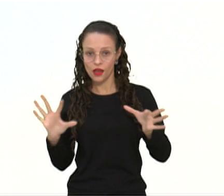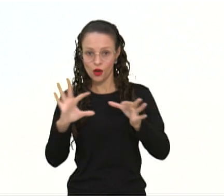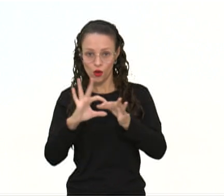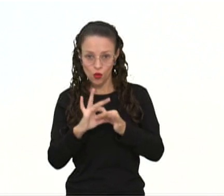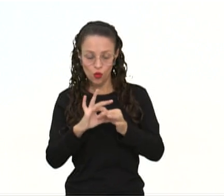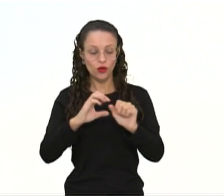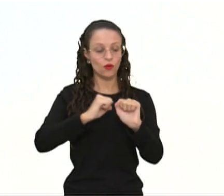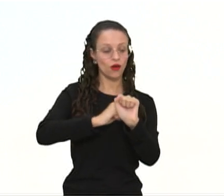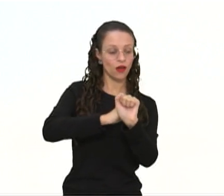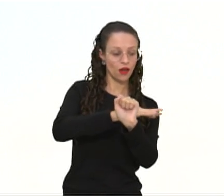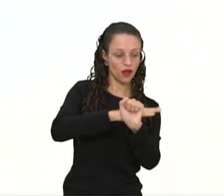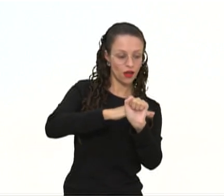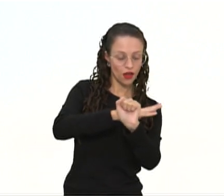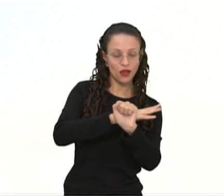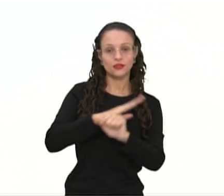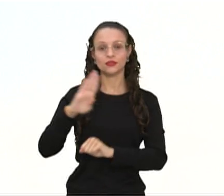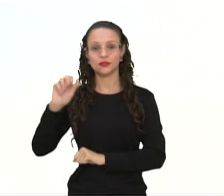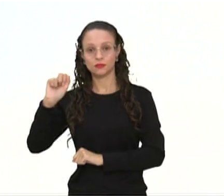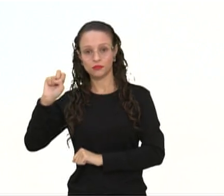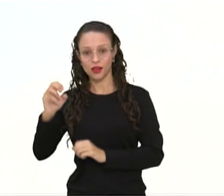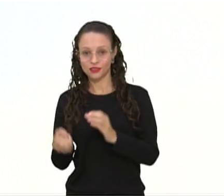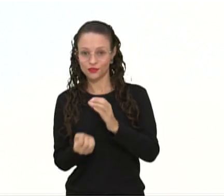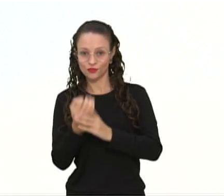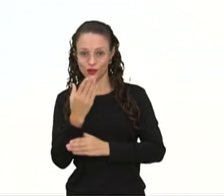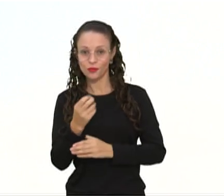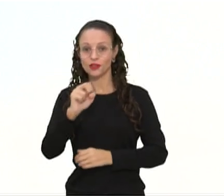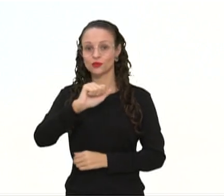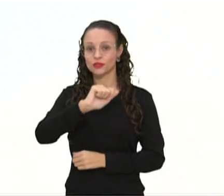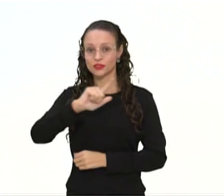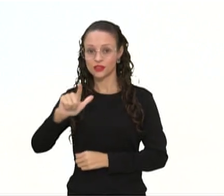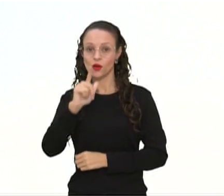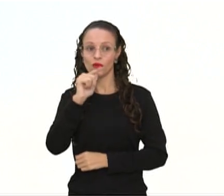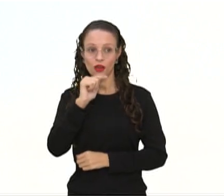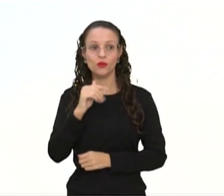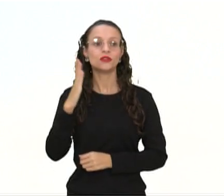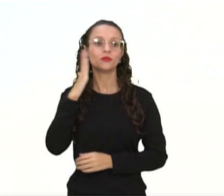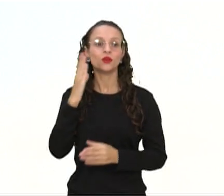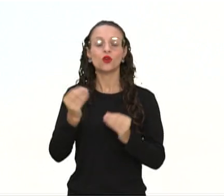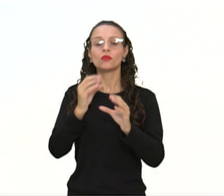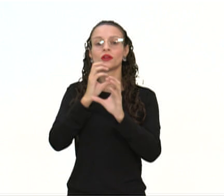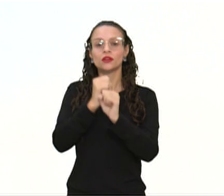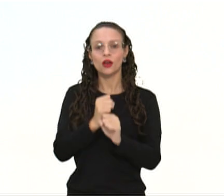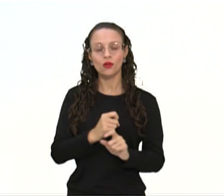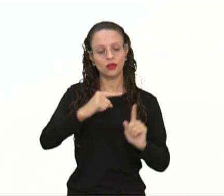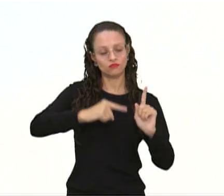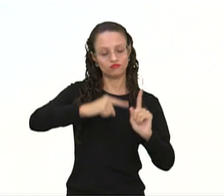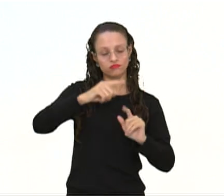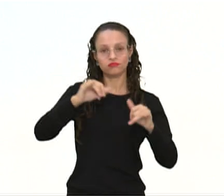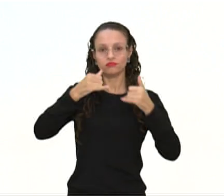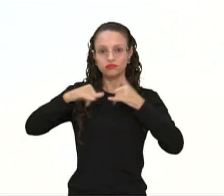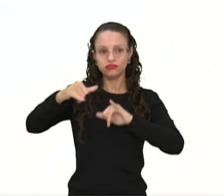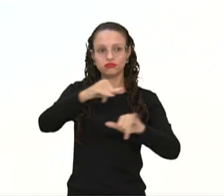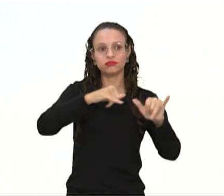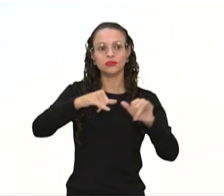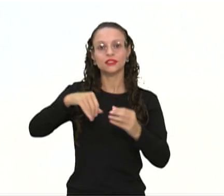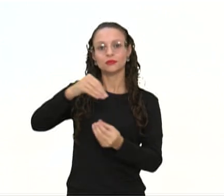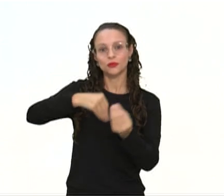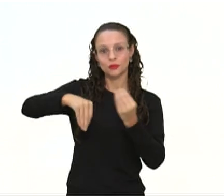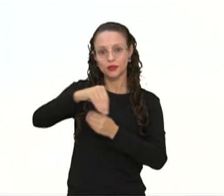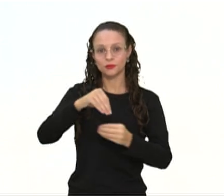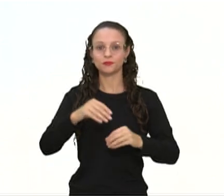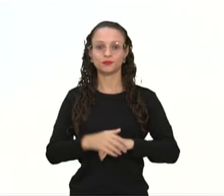formando sal e água. Falamos sobre como calcular a entalpia de neutralização e os seus